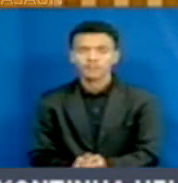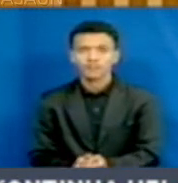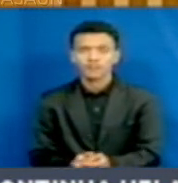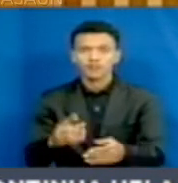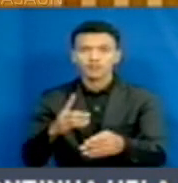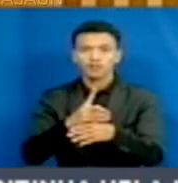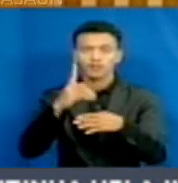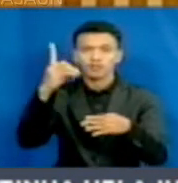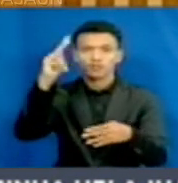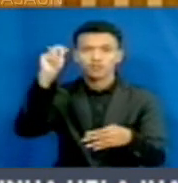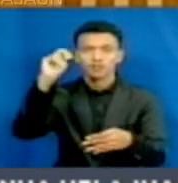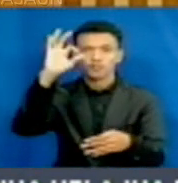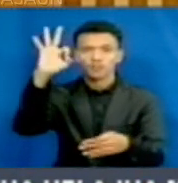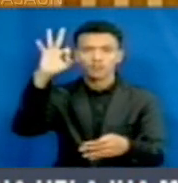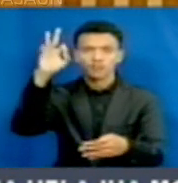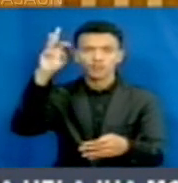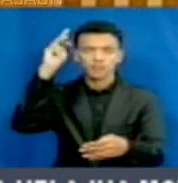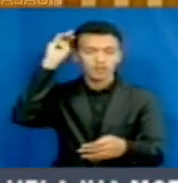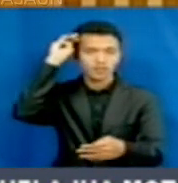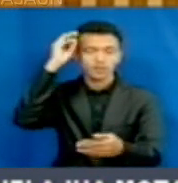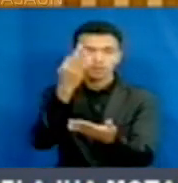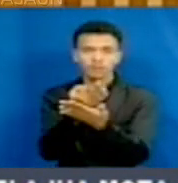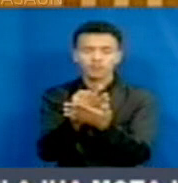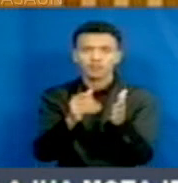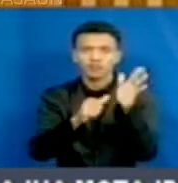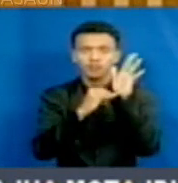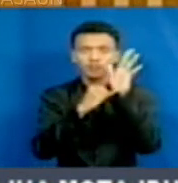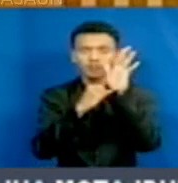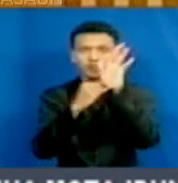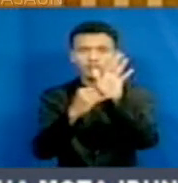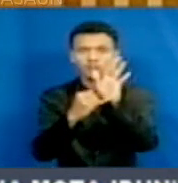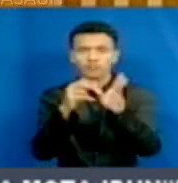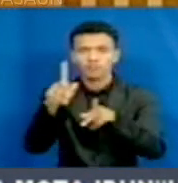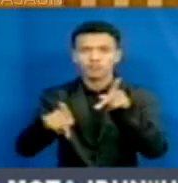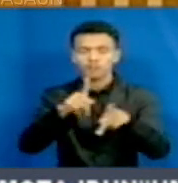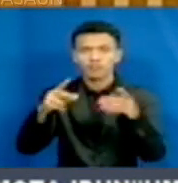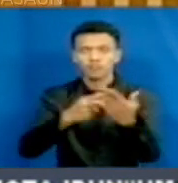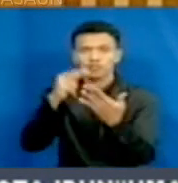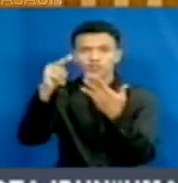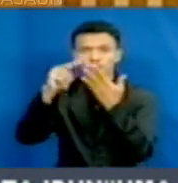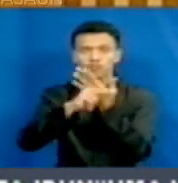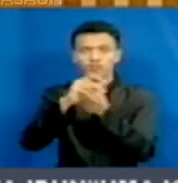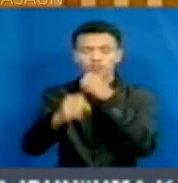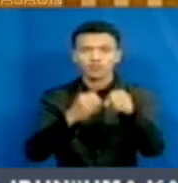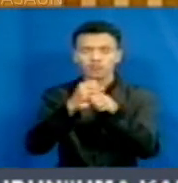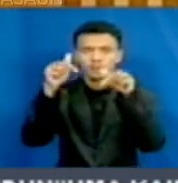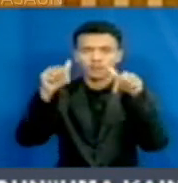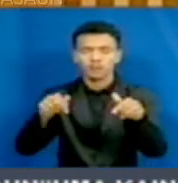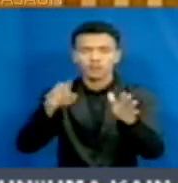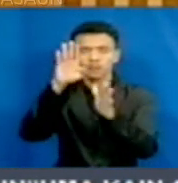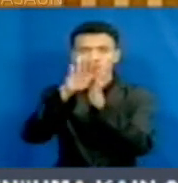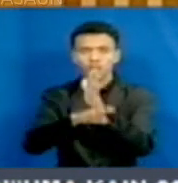Direção-Geral Estatística, Ministério de Finanças, anuncia índice preço consumidor fulano novembro, Tinané, tumba por